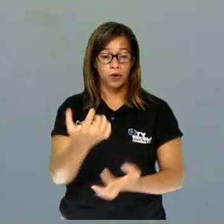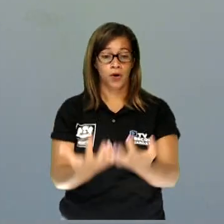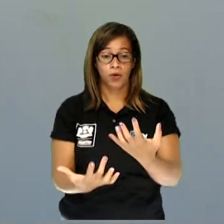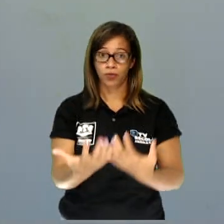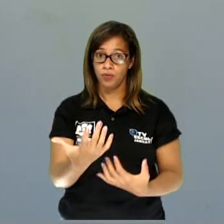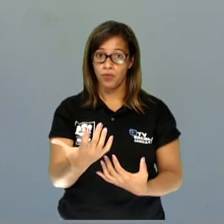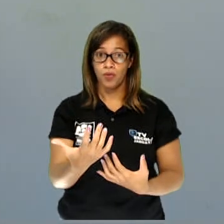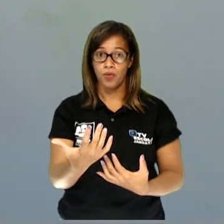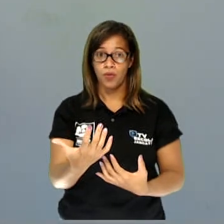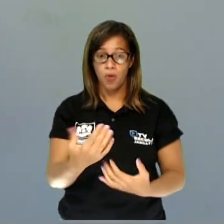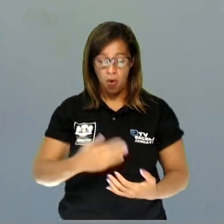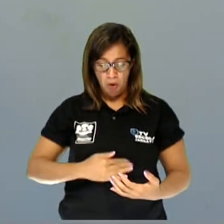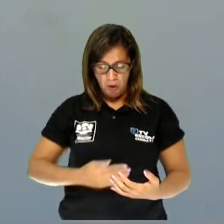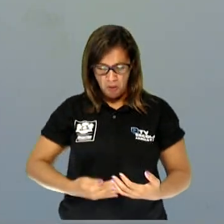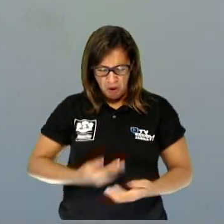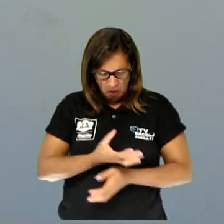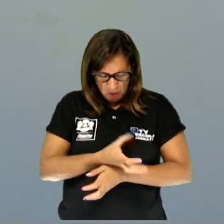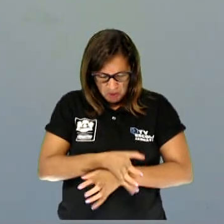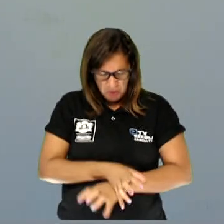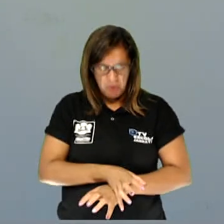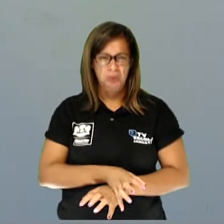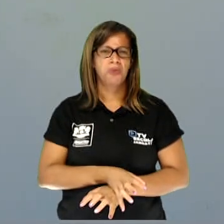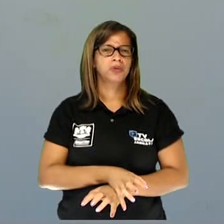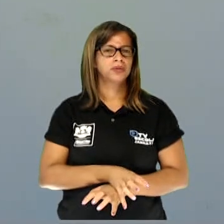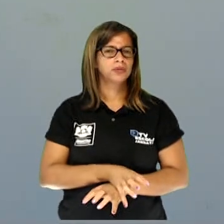vazia. Acompanha aí de casa, de novo.